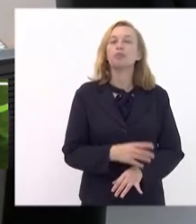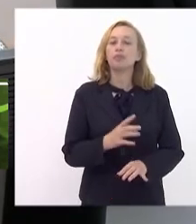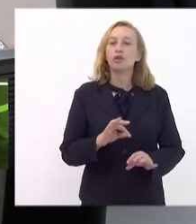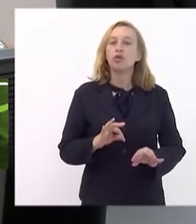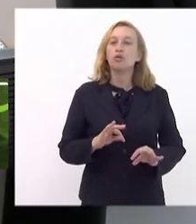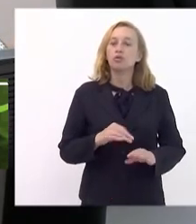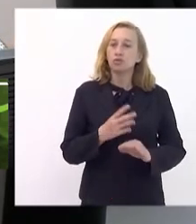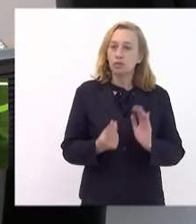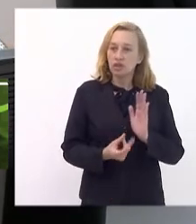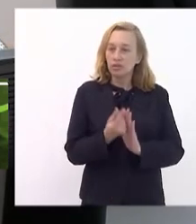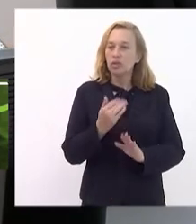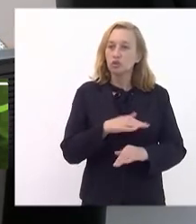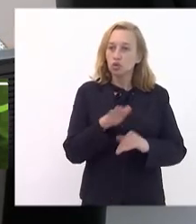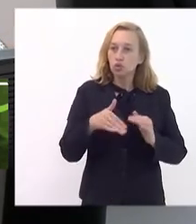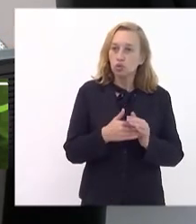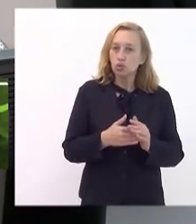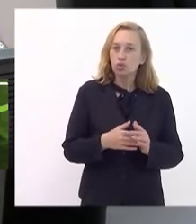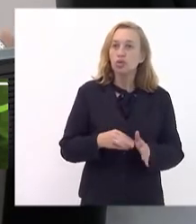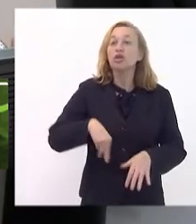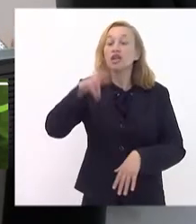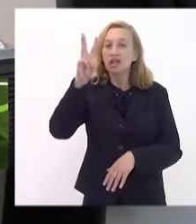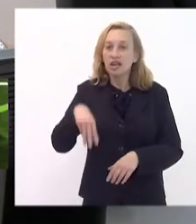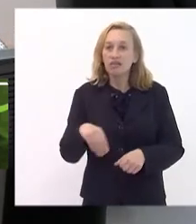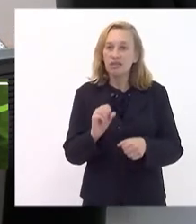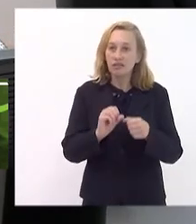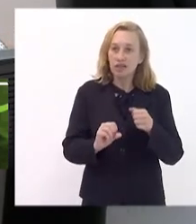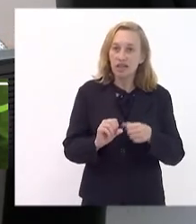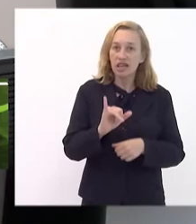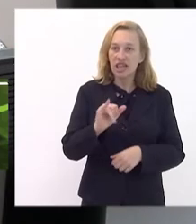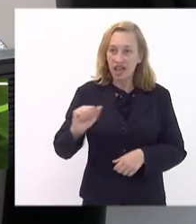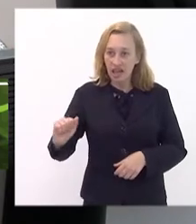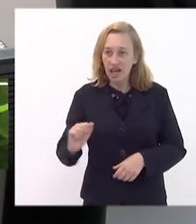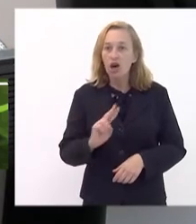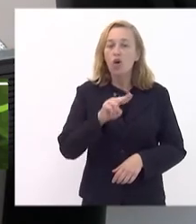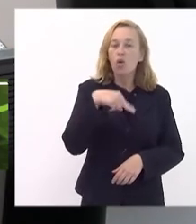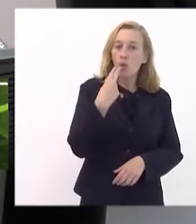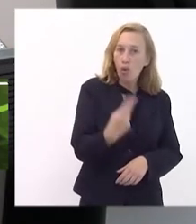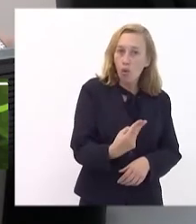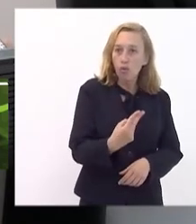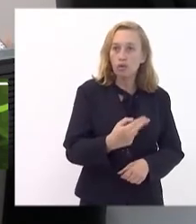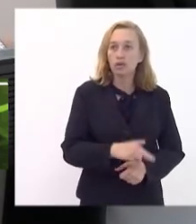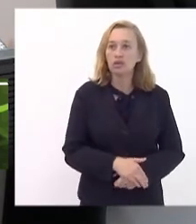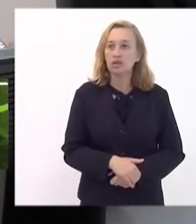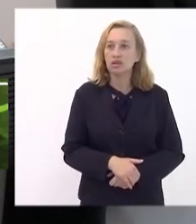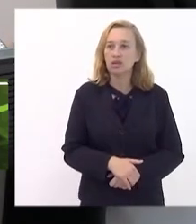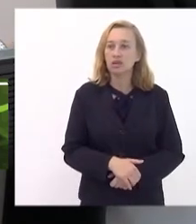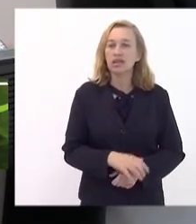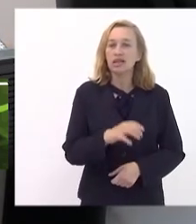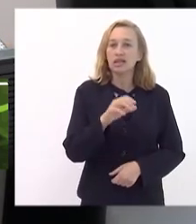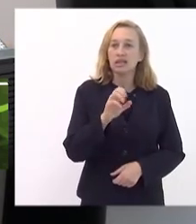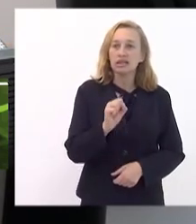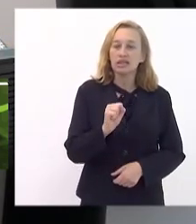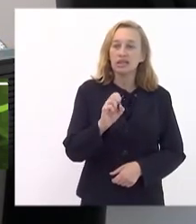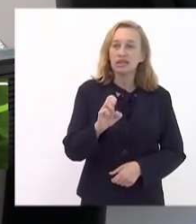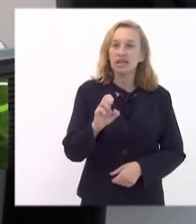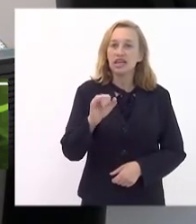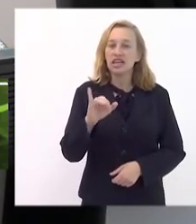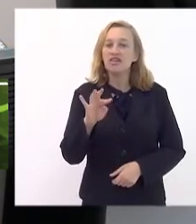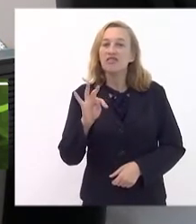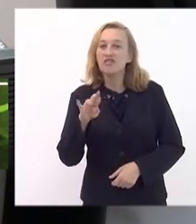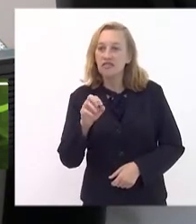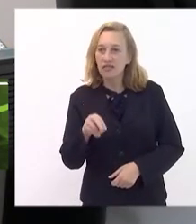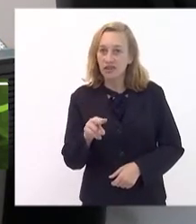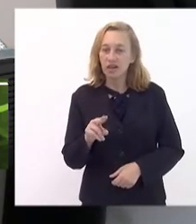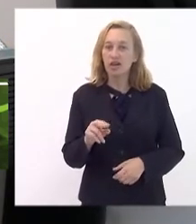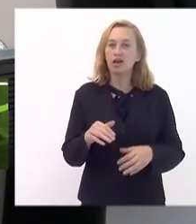etc. Se quem vai fazer isso é o INEA ou se vai fazer a CEINFRA. Quanto monta